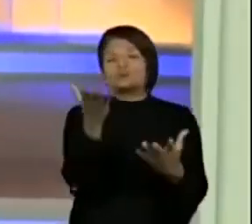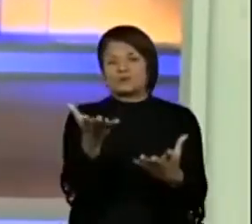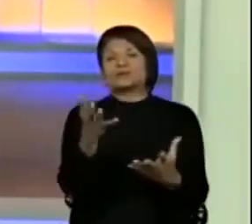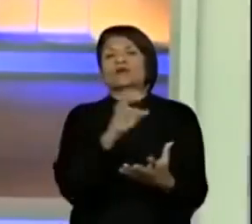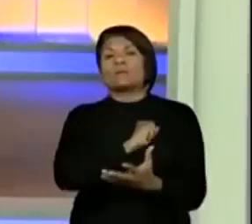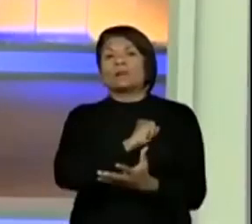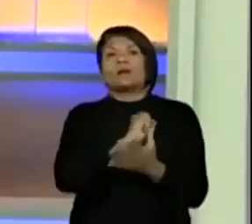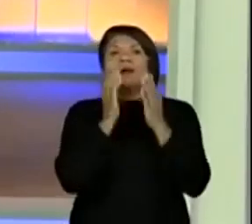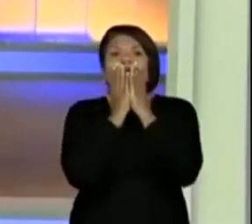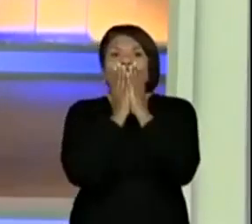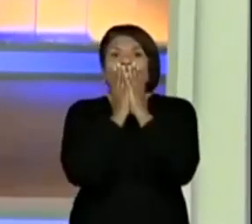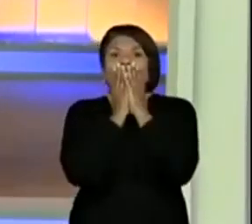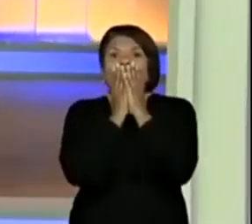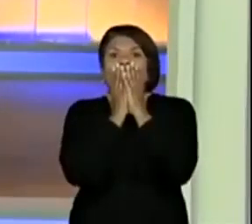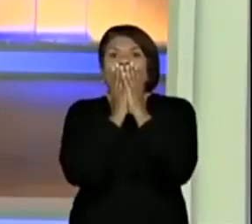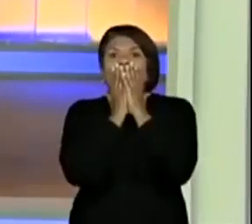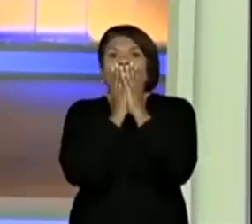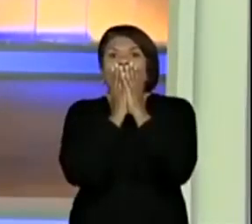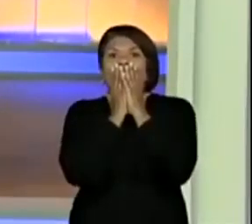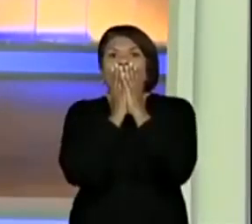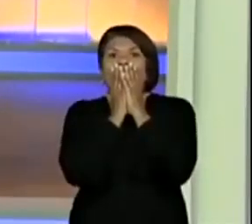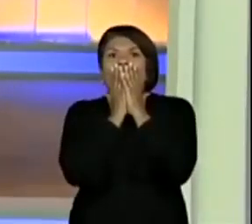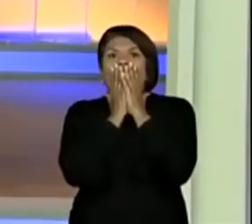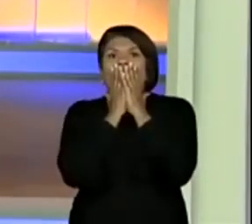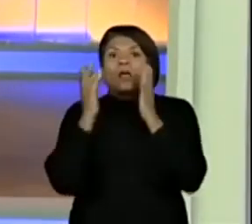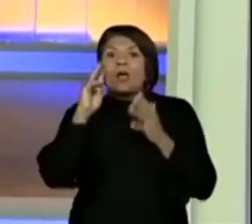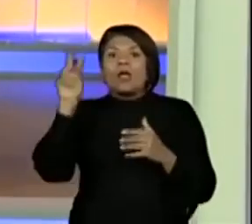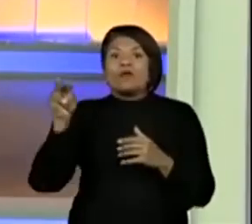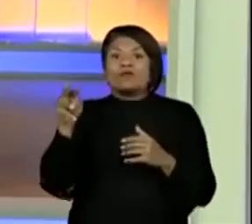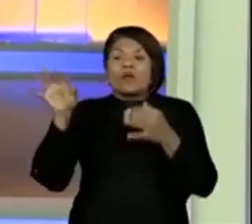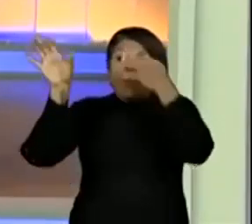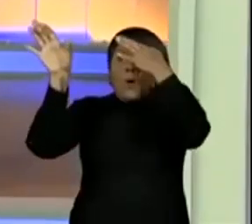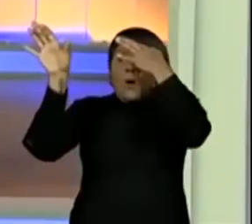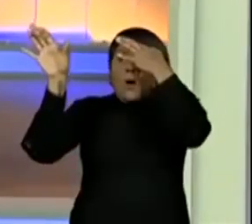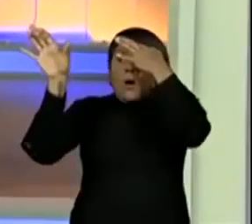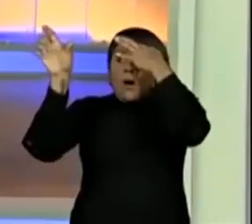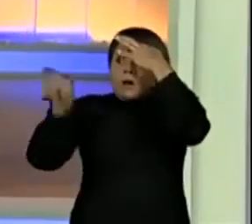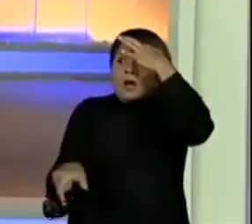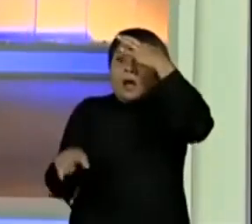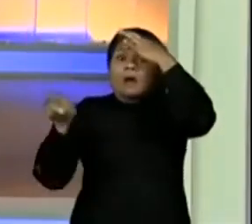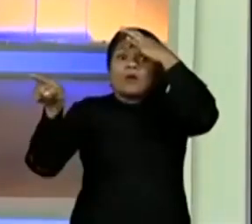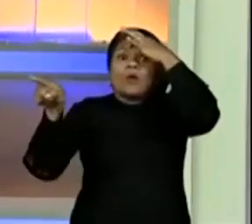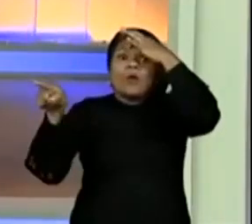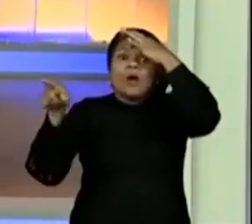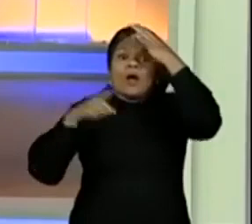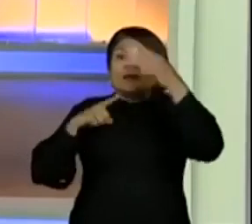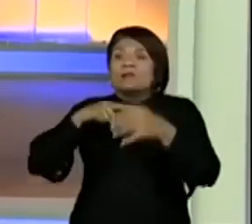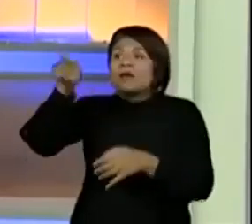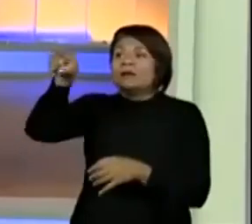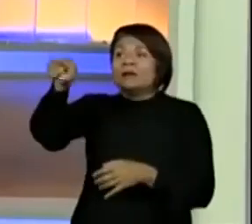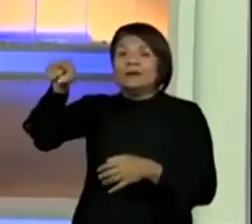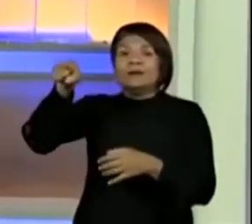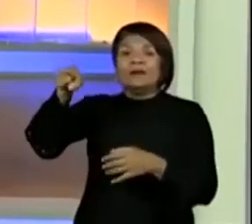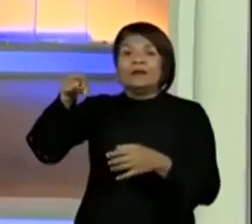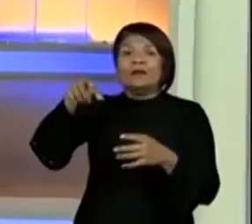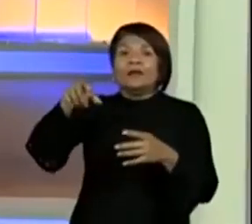vocês. Gente, eu vi o oráculo. É sério, o oráculo está aqui.